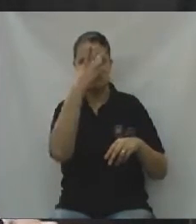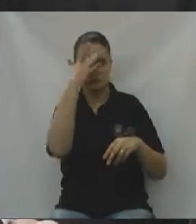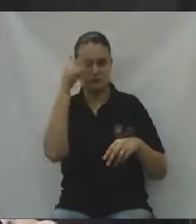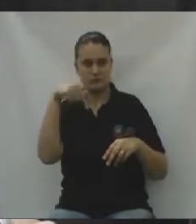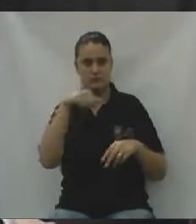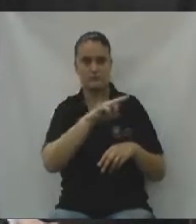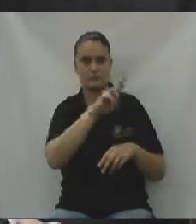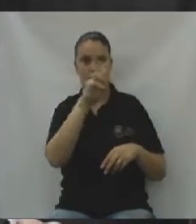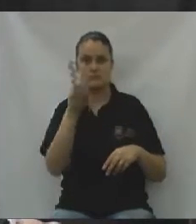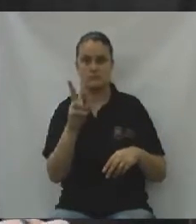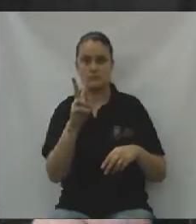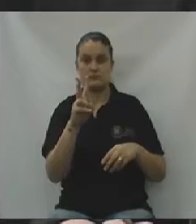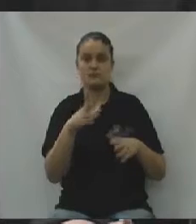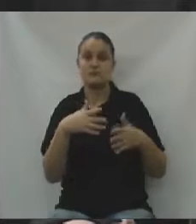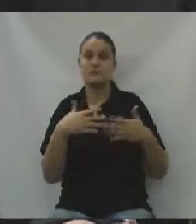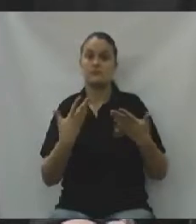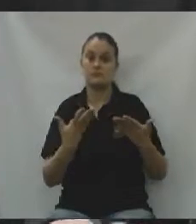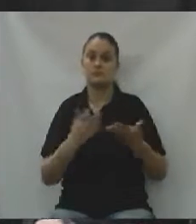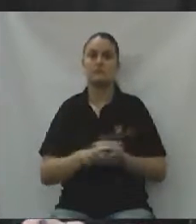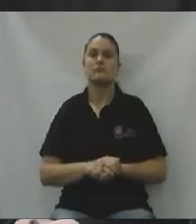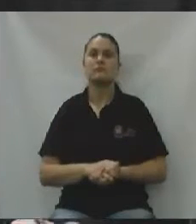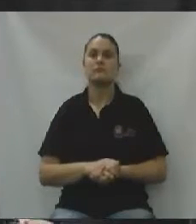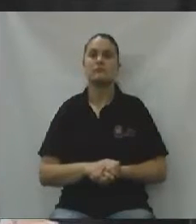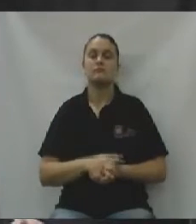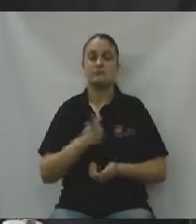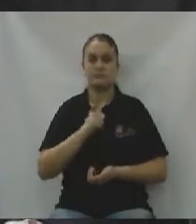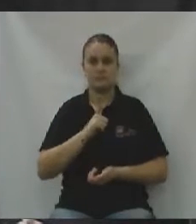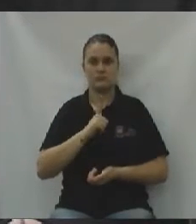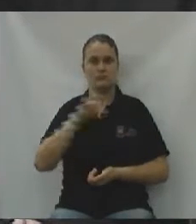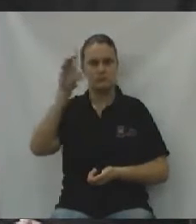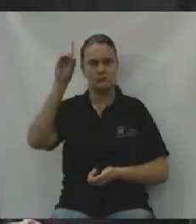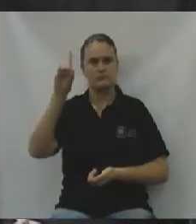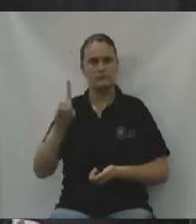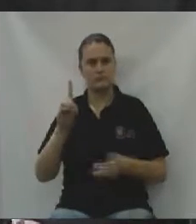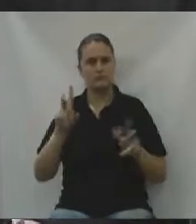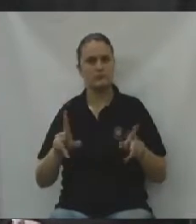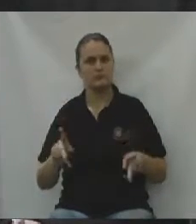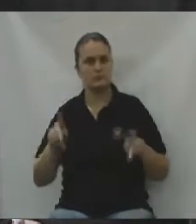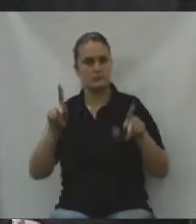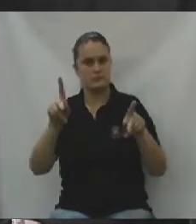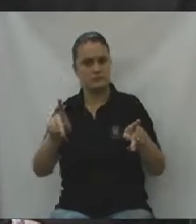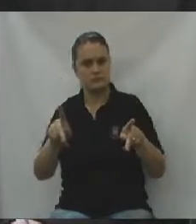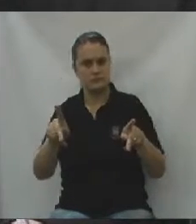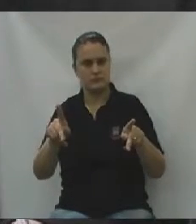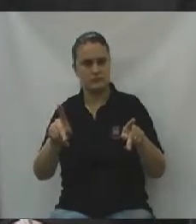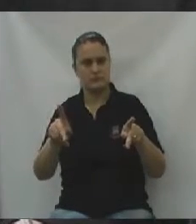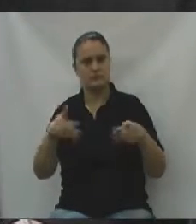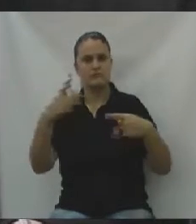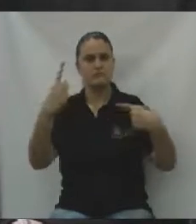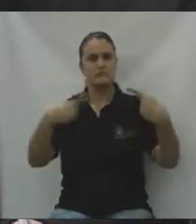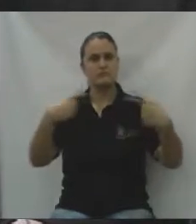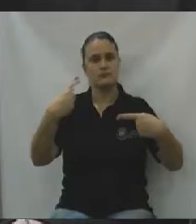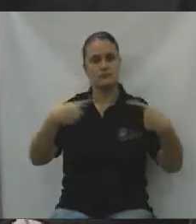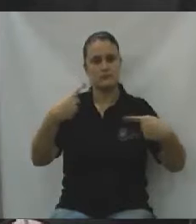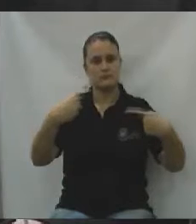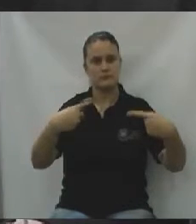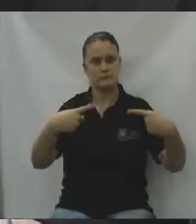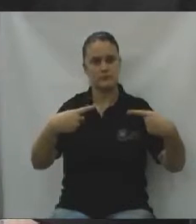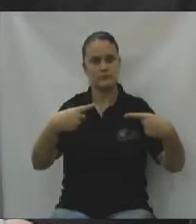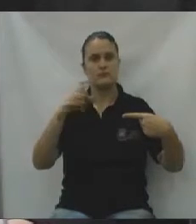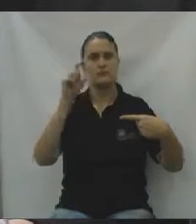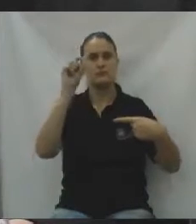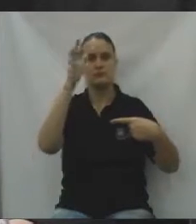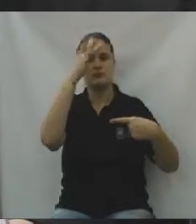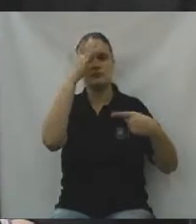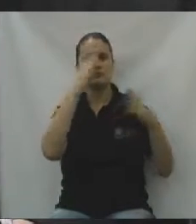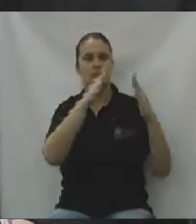de Ana Vitória. Agora, é de direito da população a discussão dos